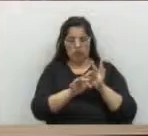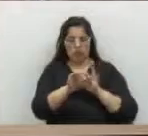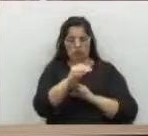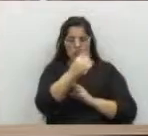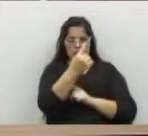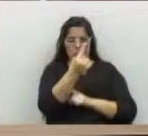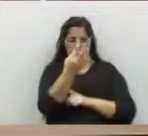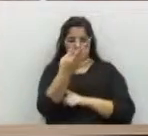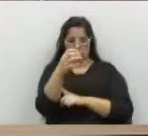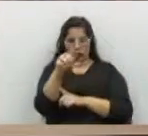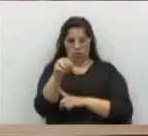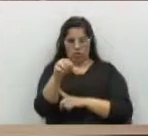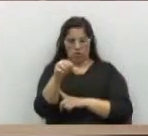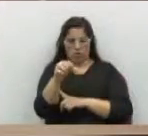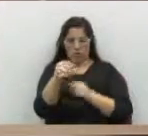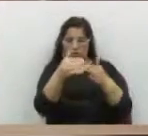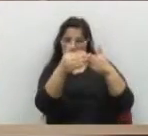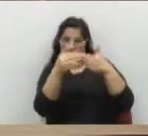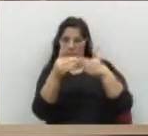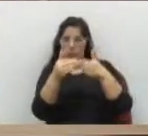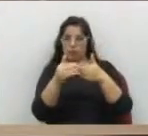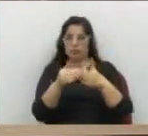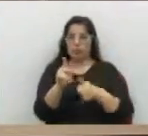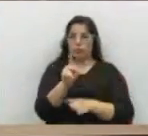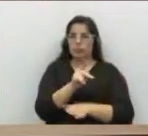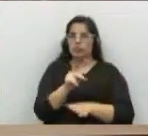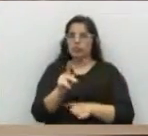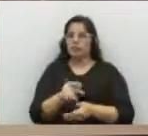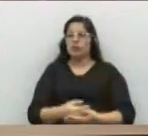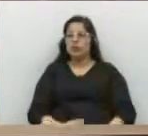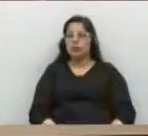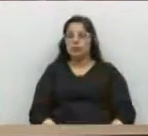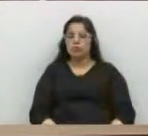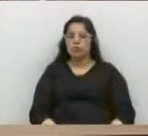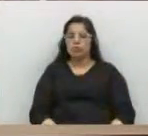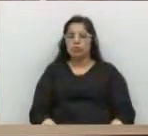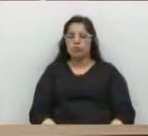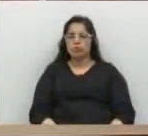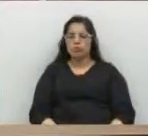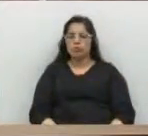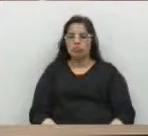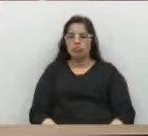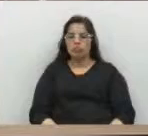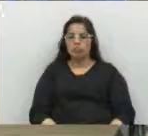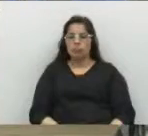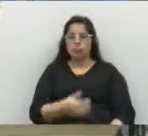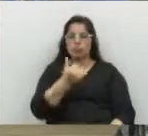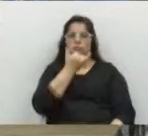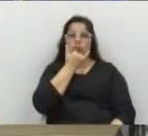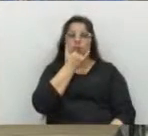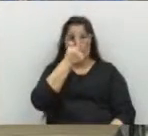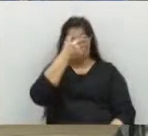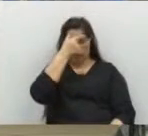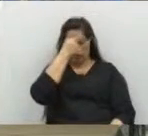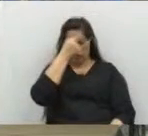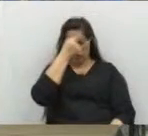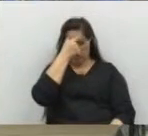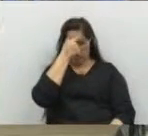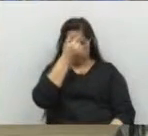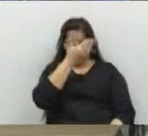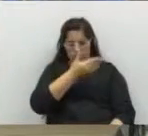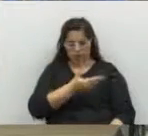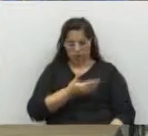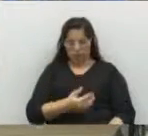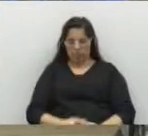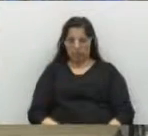149/2014. Questão de ordem, senhor presidente. Uma questão de ordem do vereador José Edivaldo Soares Antunes.